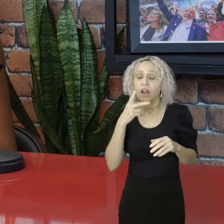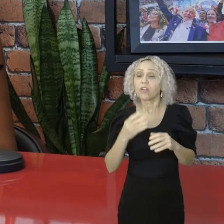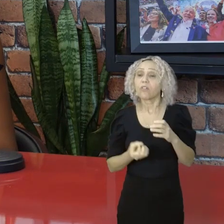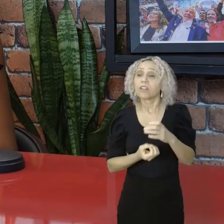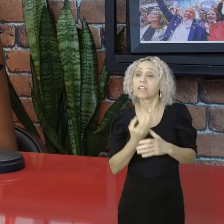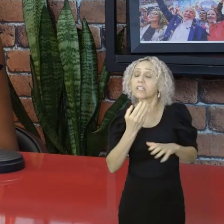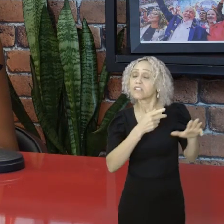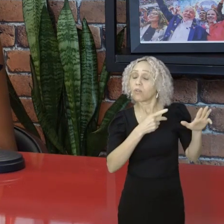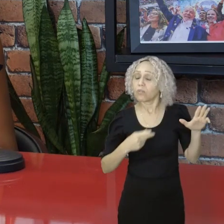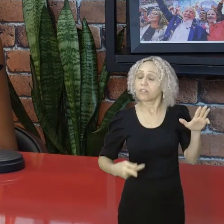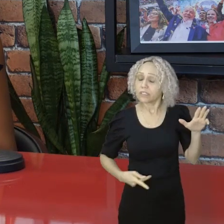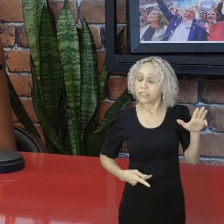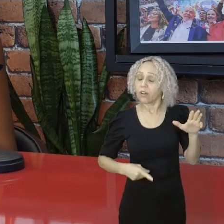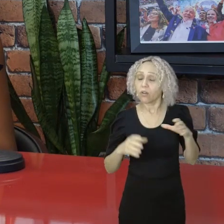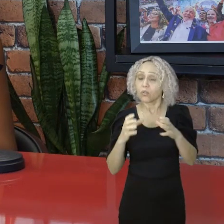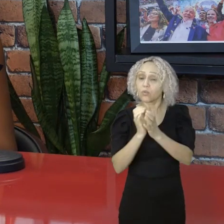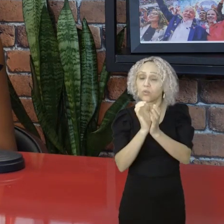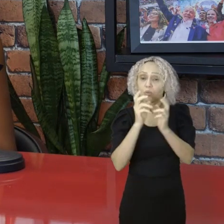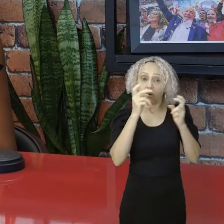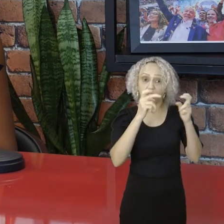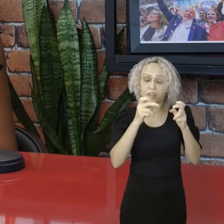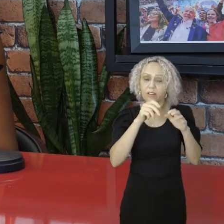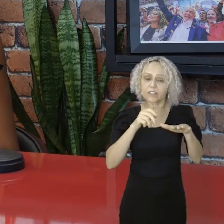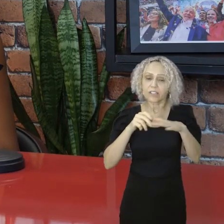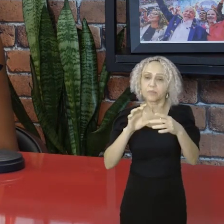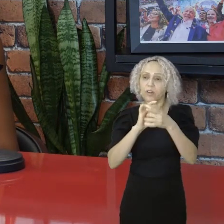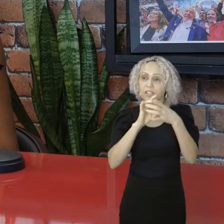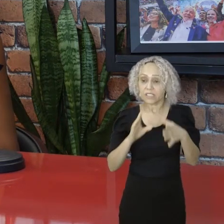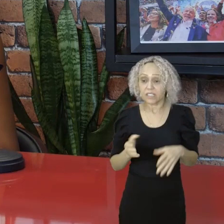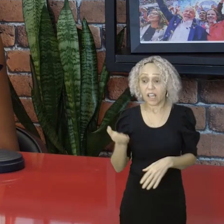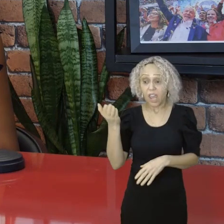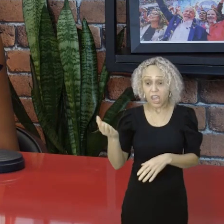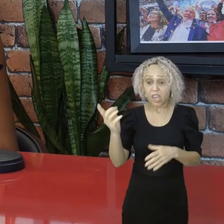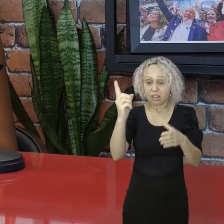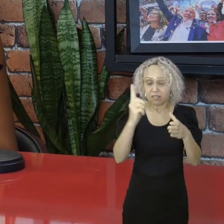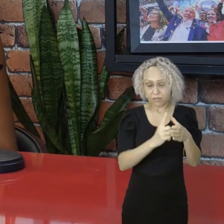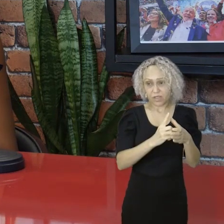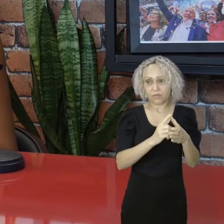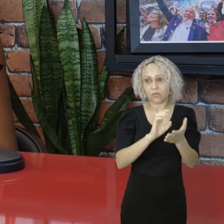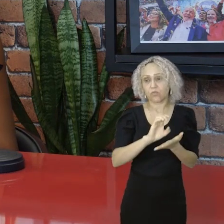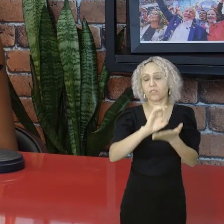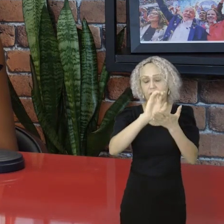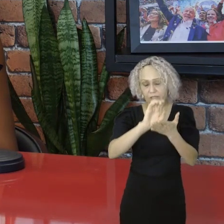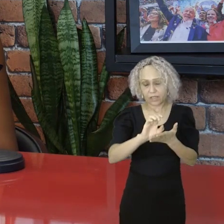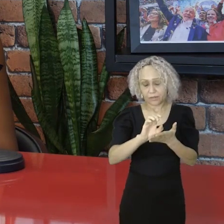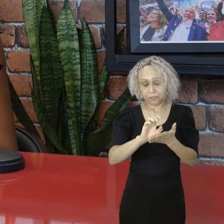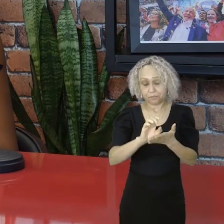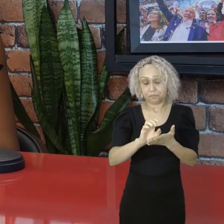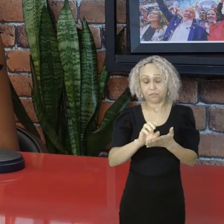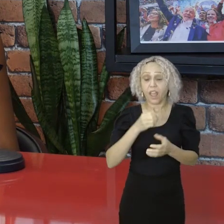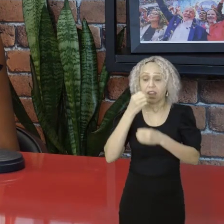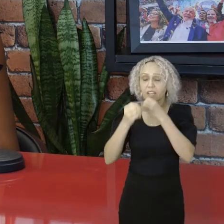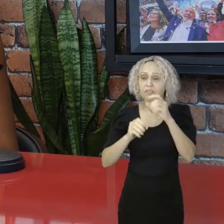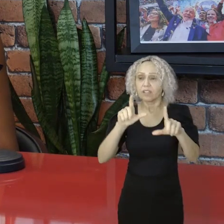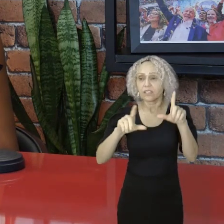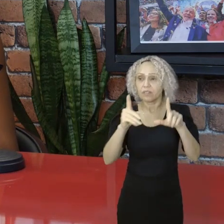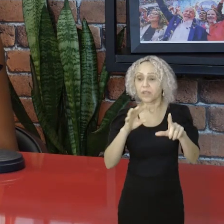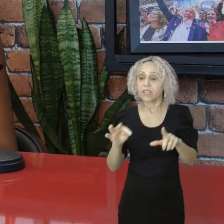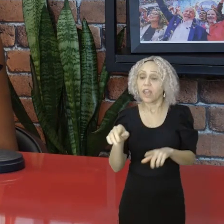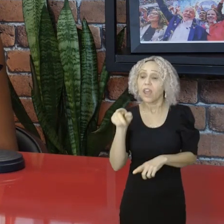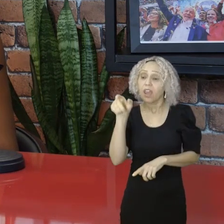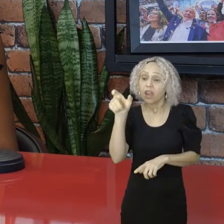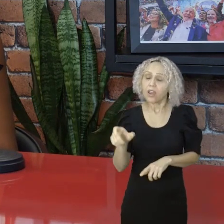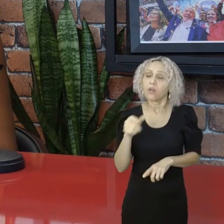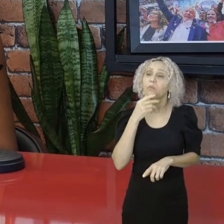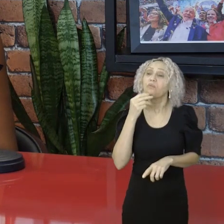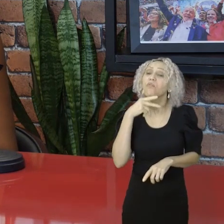pelo governo Lula, do Observatório da Democracia, da qual Carlos Souto também é membro do Conselho. Em entrevista à TV